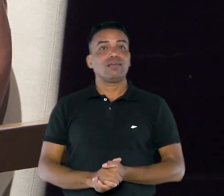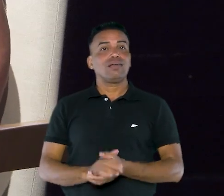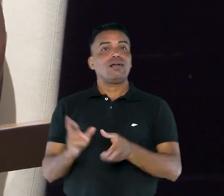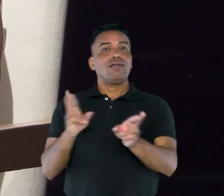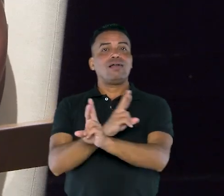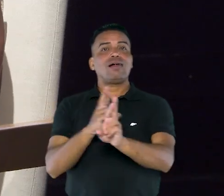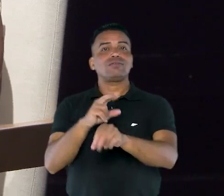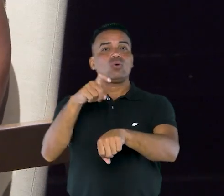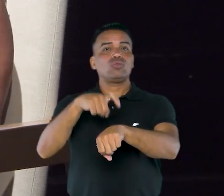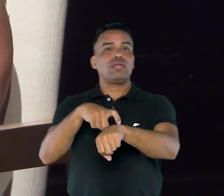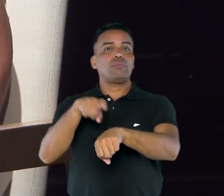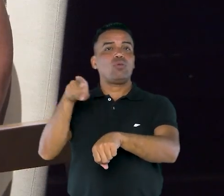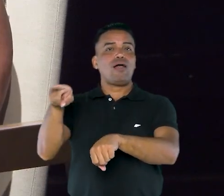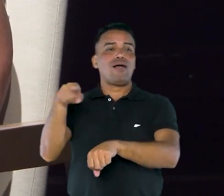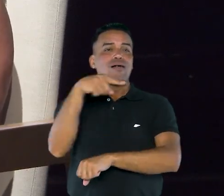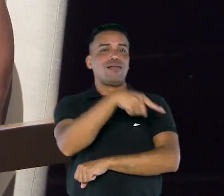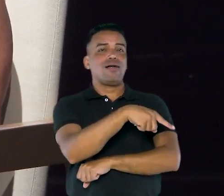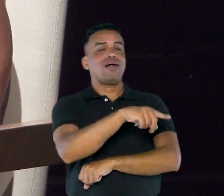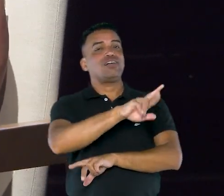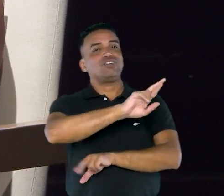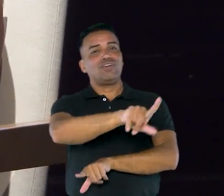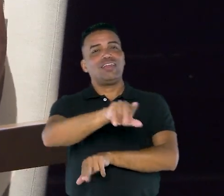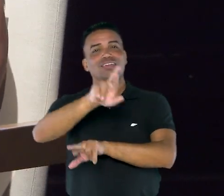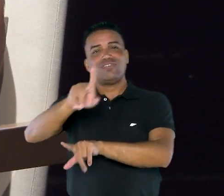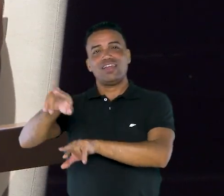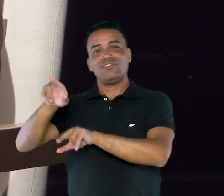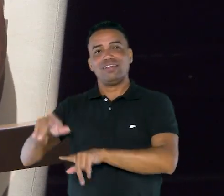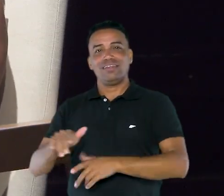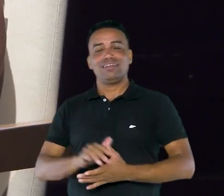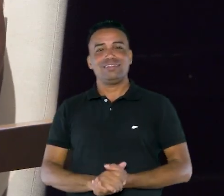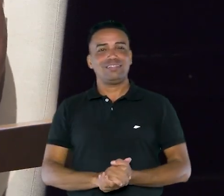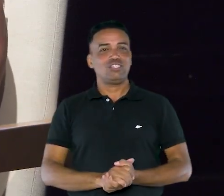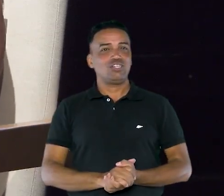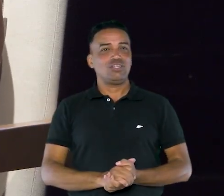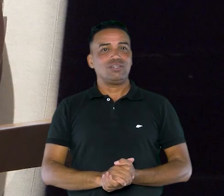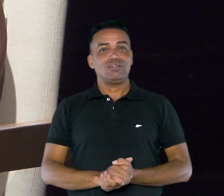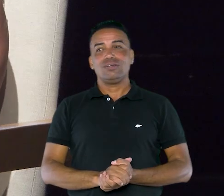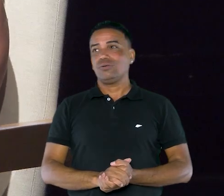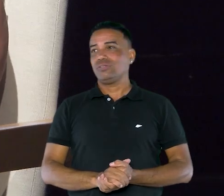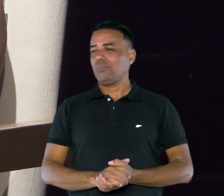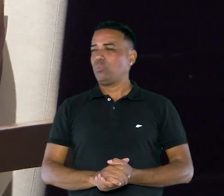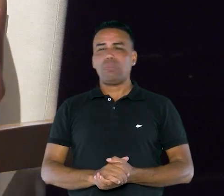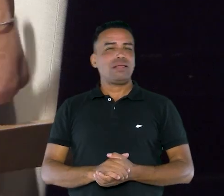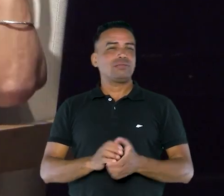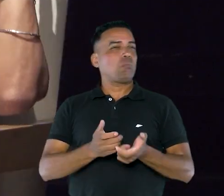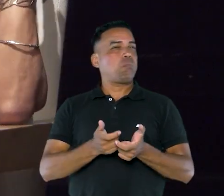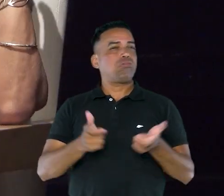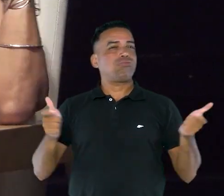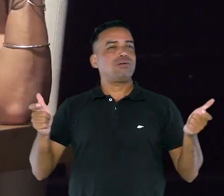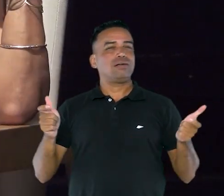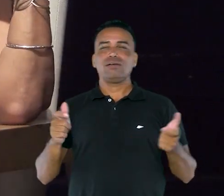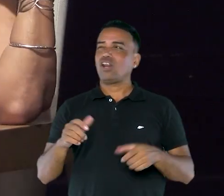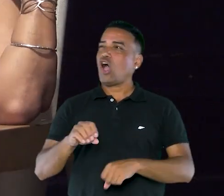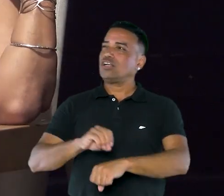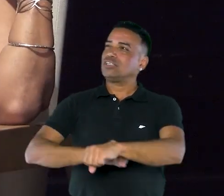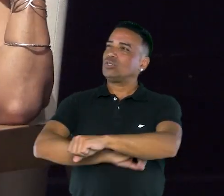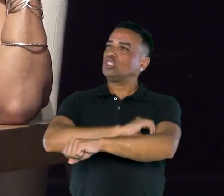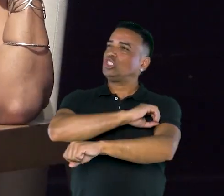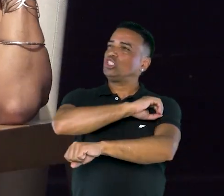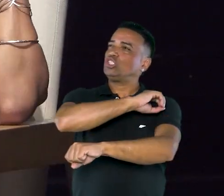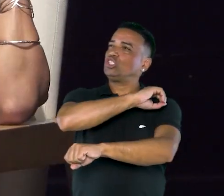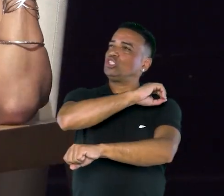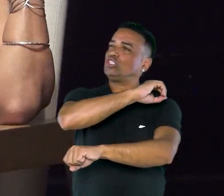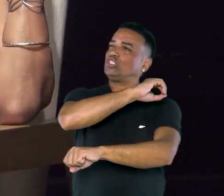outra, completamente diferente. O tempo se desdobra tanto que você tem a sensação de que, nossa, mas esse dia